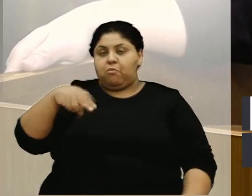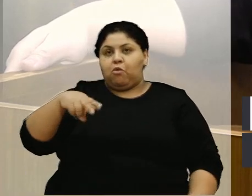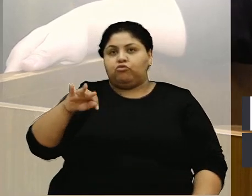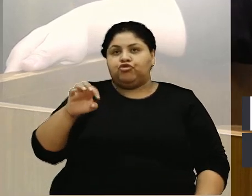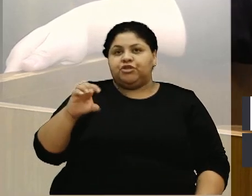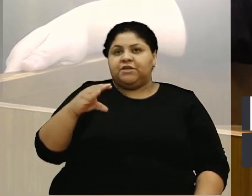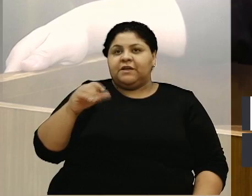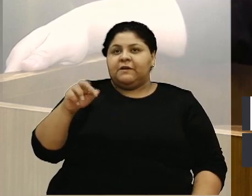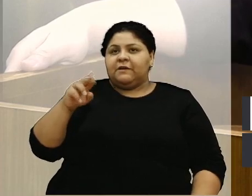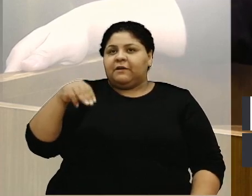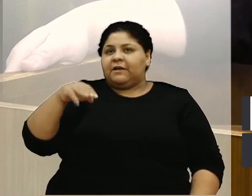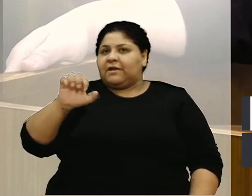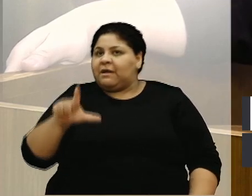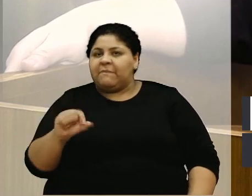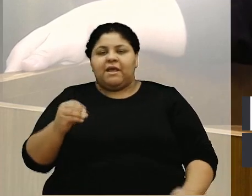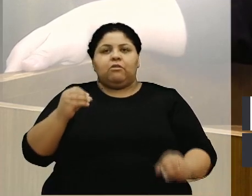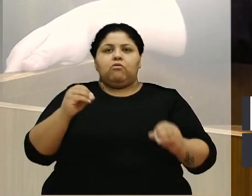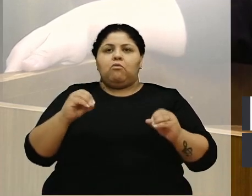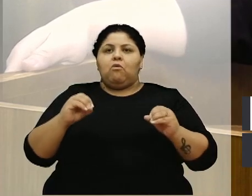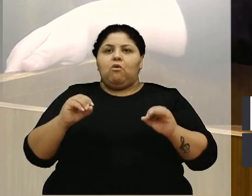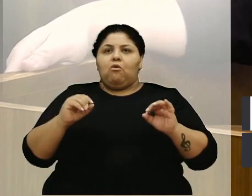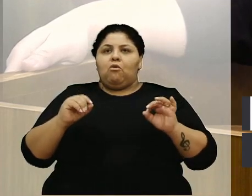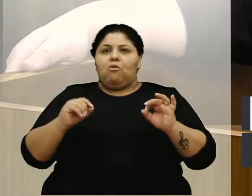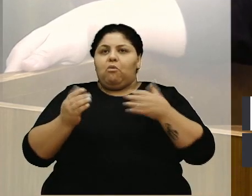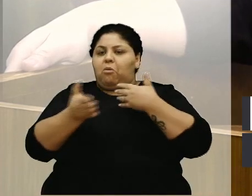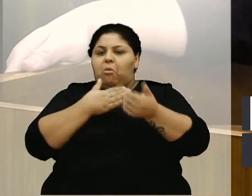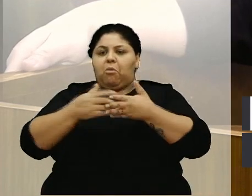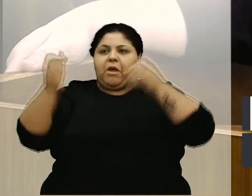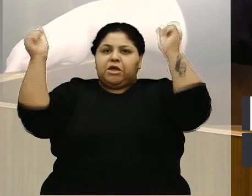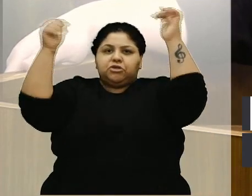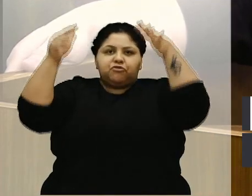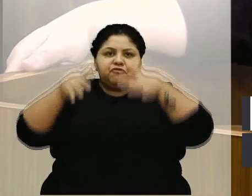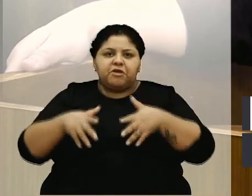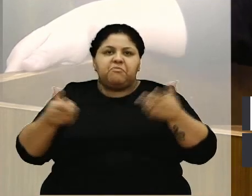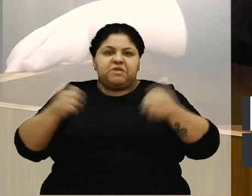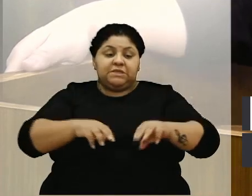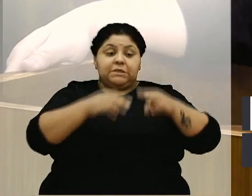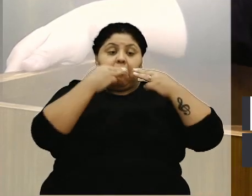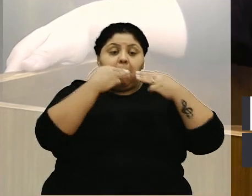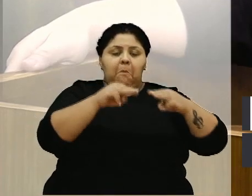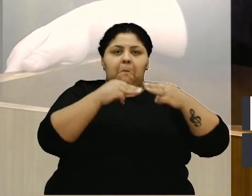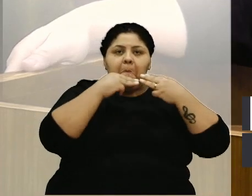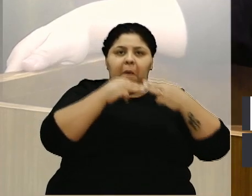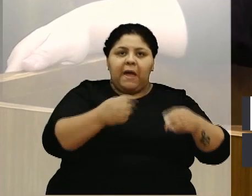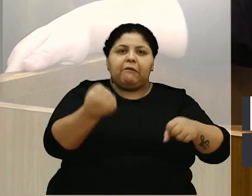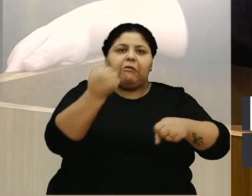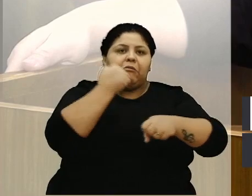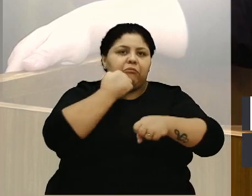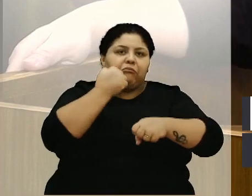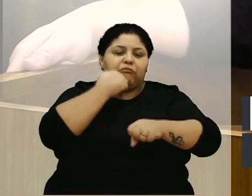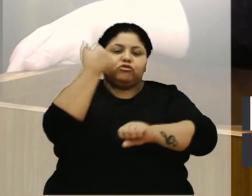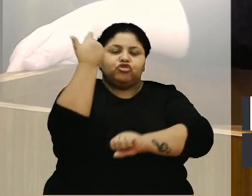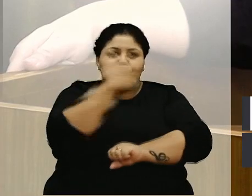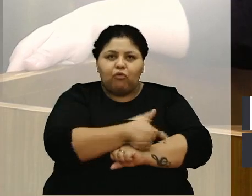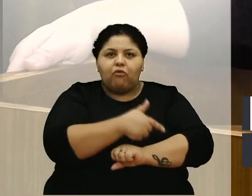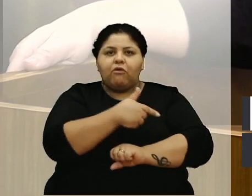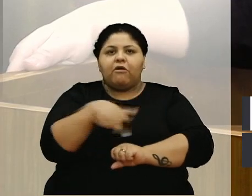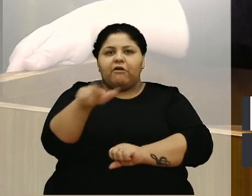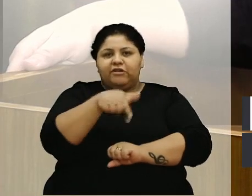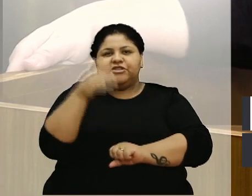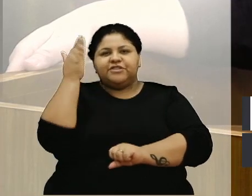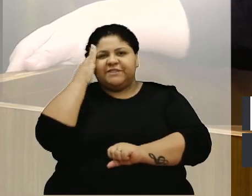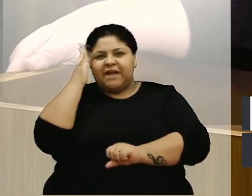pavimentação, qualquer chuvinha tem que repassar a patrola, tem que cascalhar novamente, e aí a gente sabe o